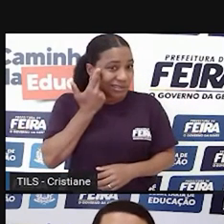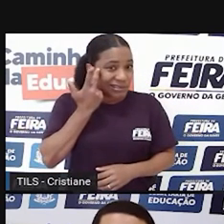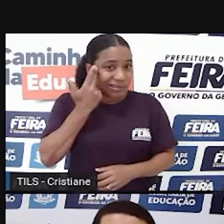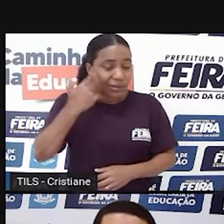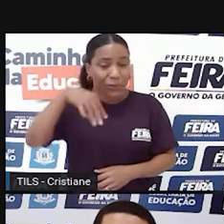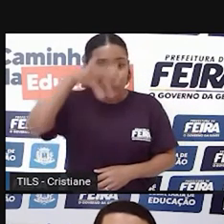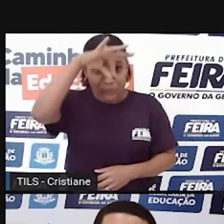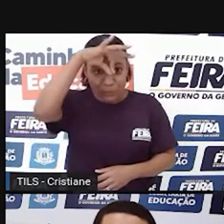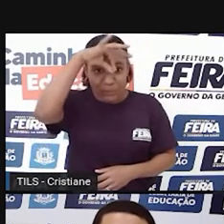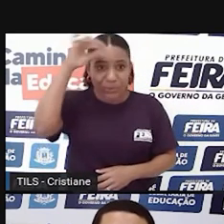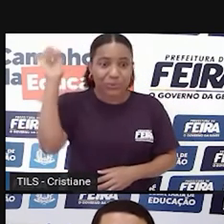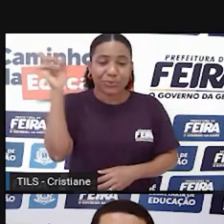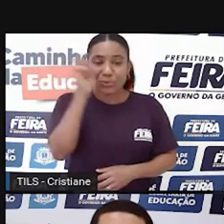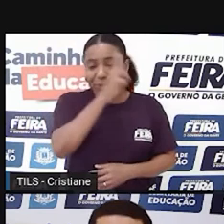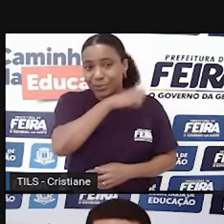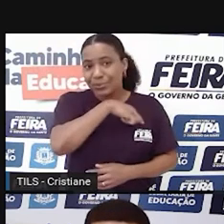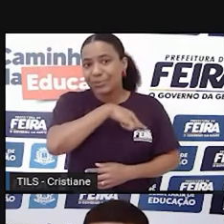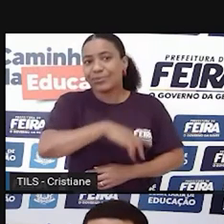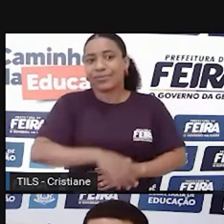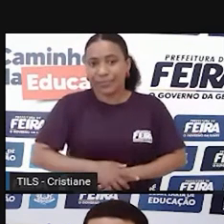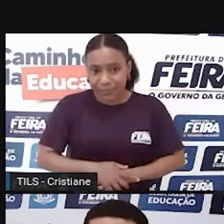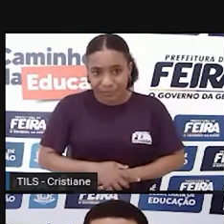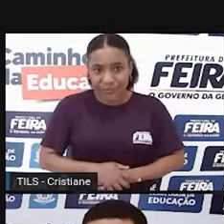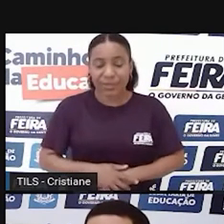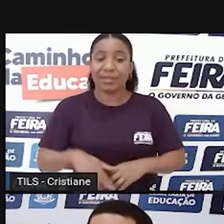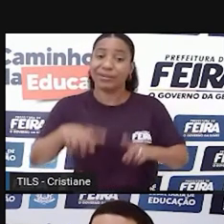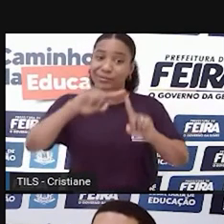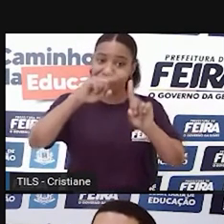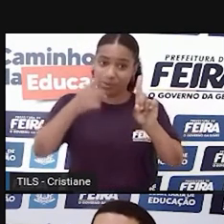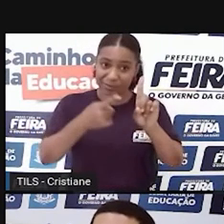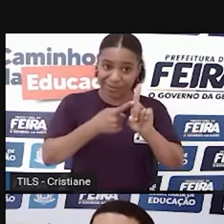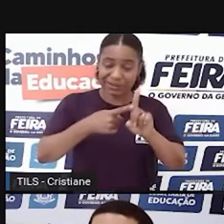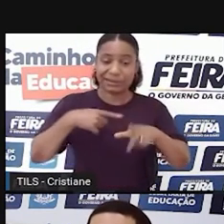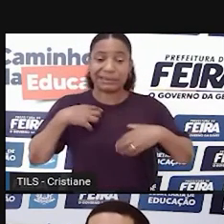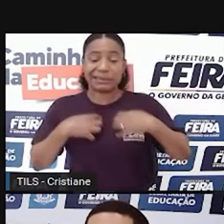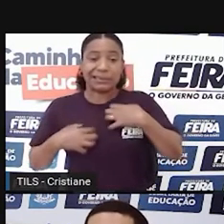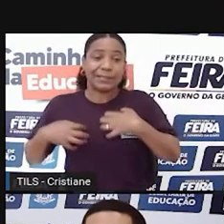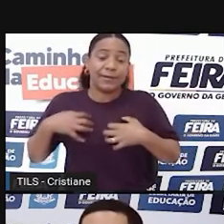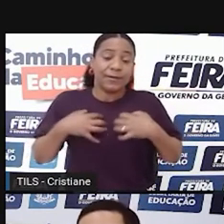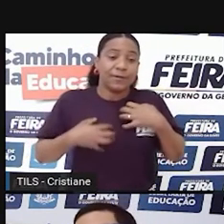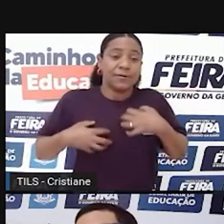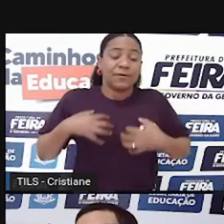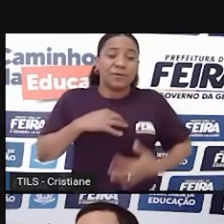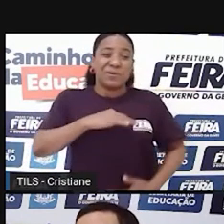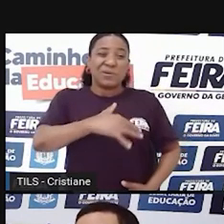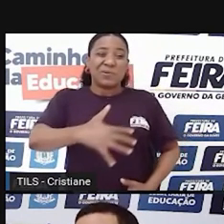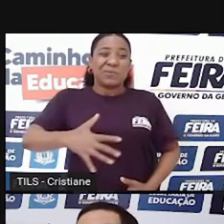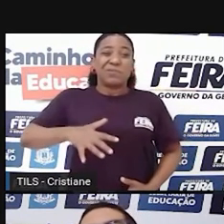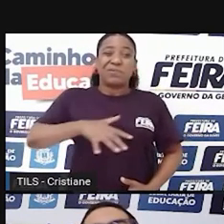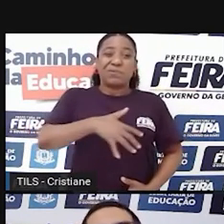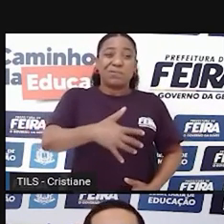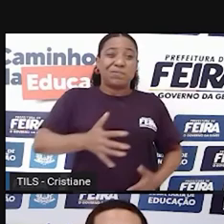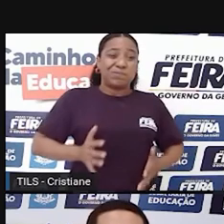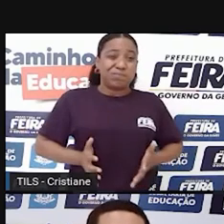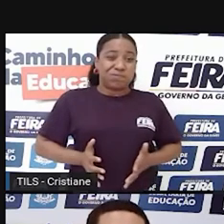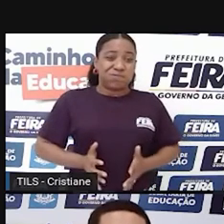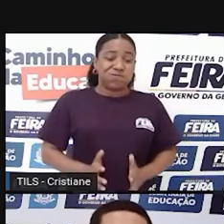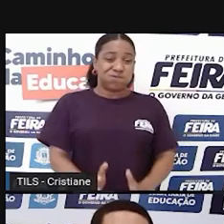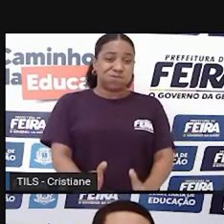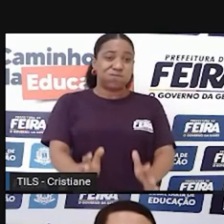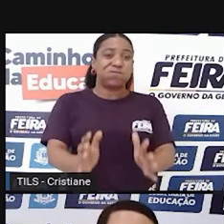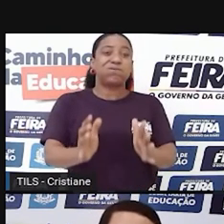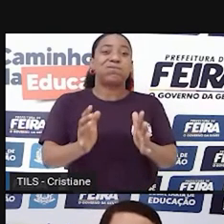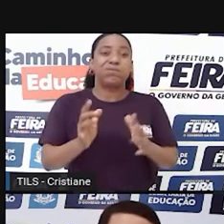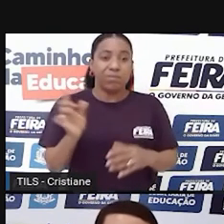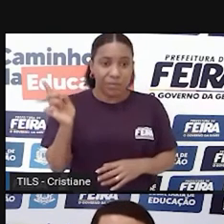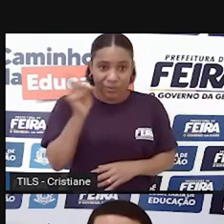momento de muita tensão para a mulher que engravidou, aquele bebê vai ter que sair, e depois que o bebê nasce, aí você vai ter